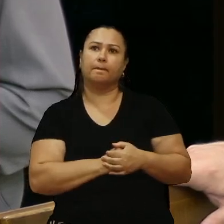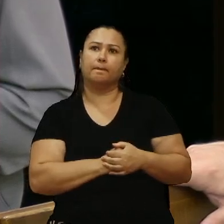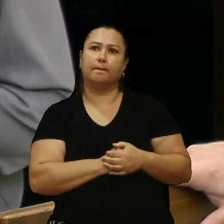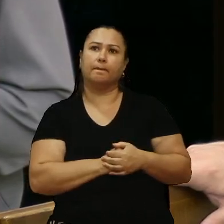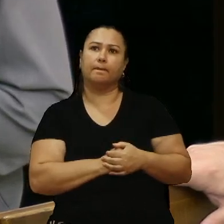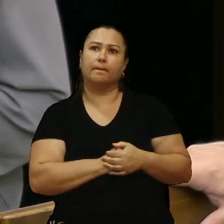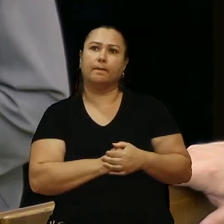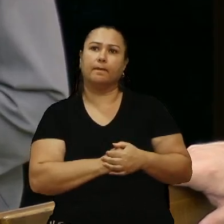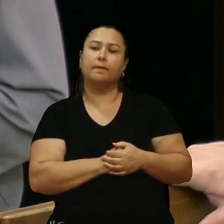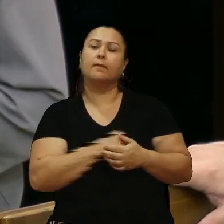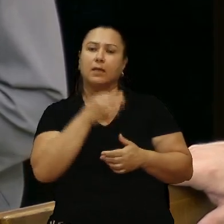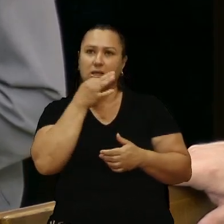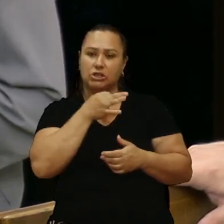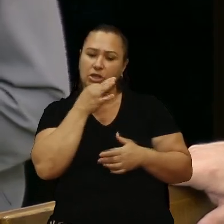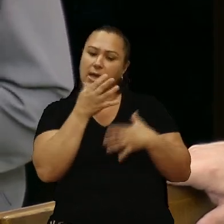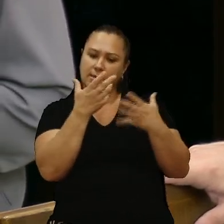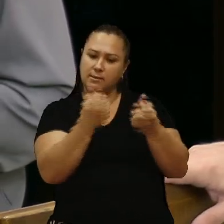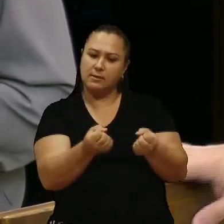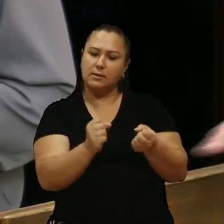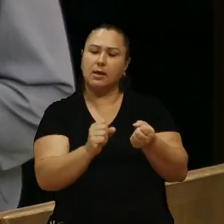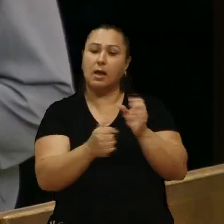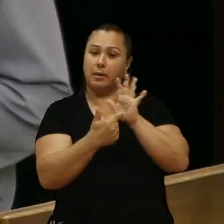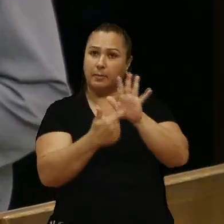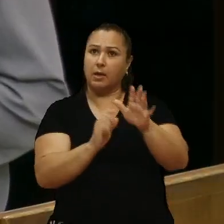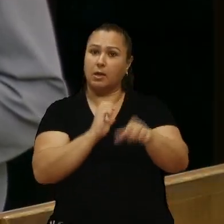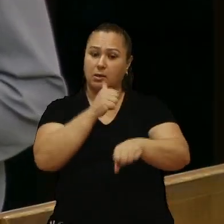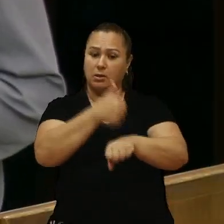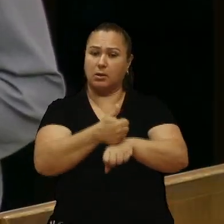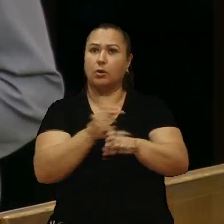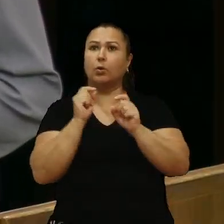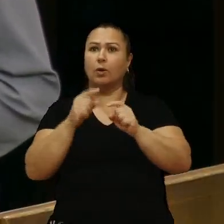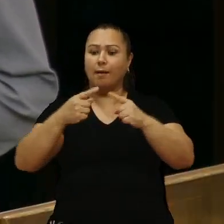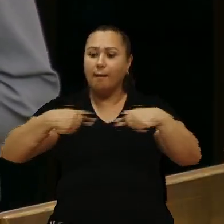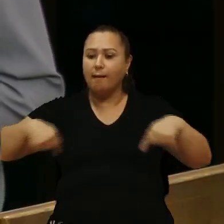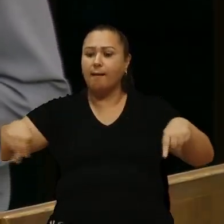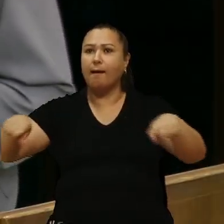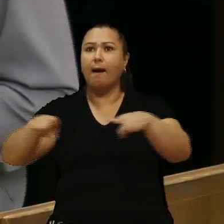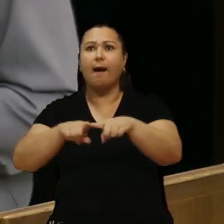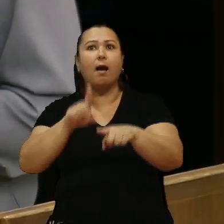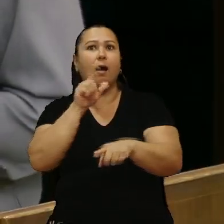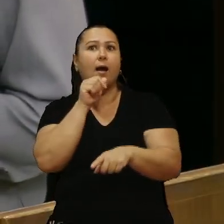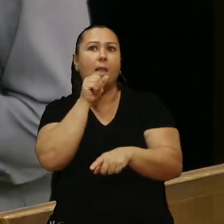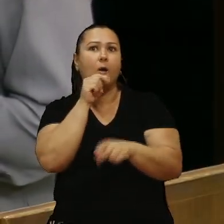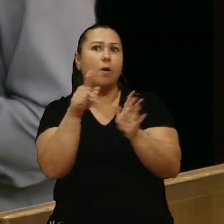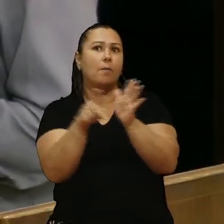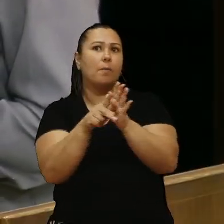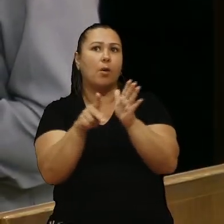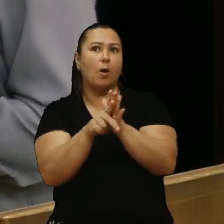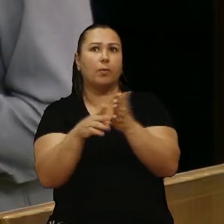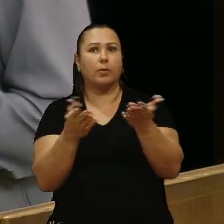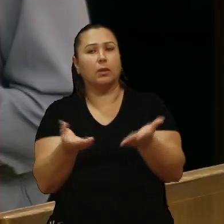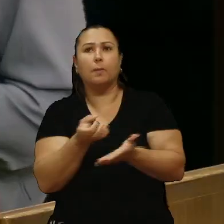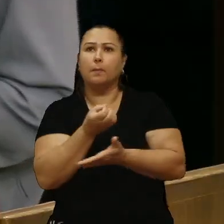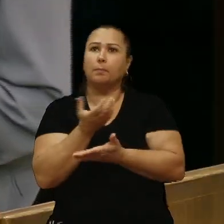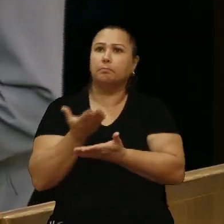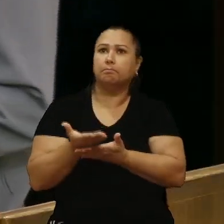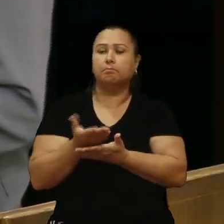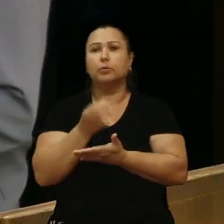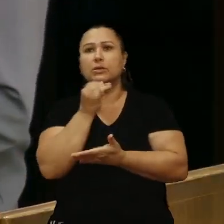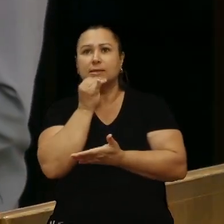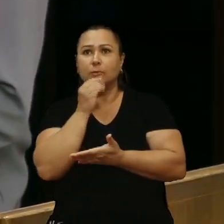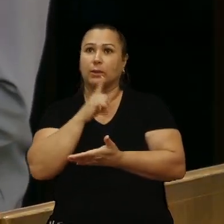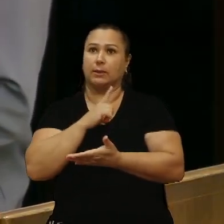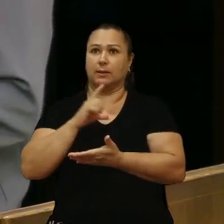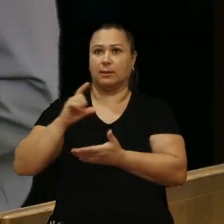que o município aderiu e apresentou no substitutivo, que torna uma reserva de disponibilidade hídrica. Então, bom, a represa